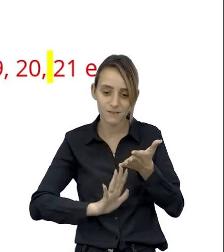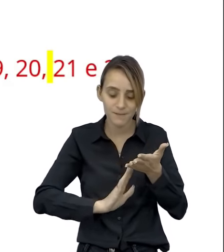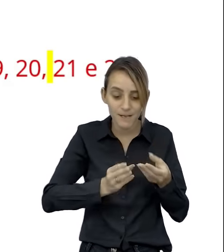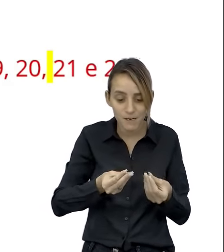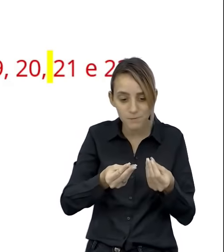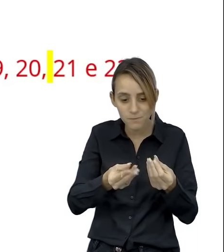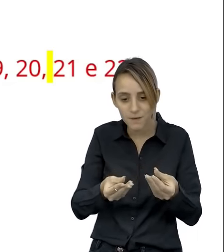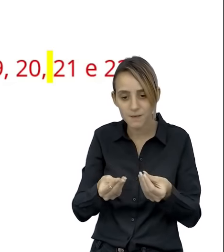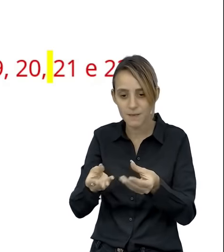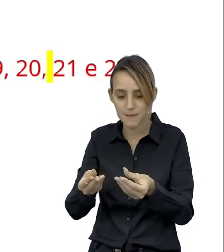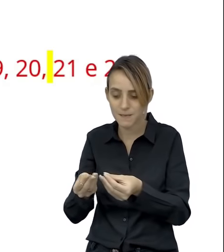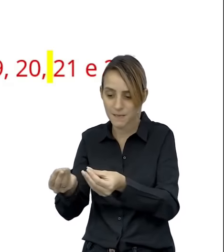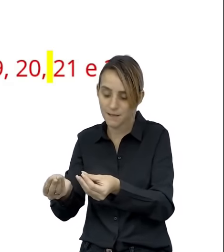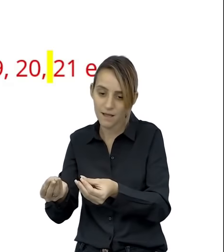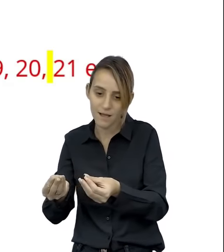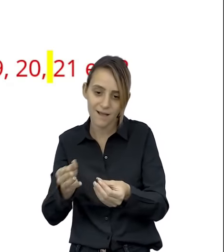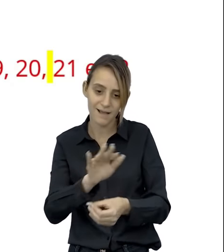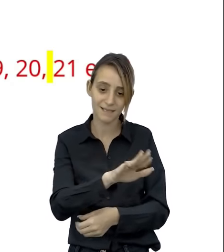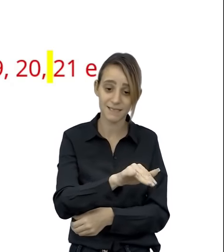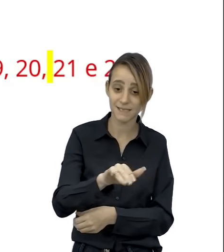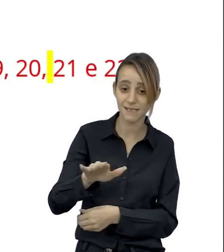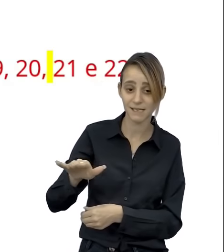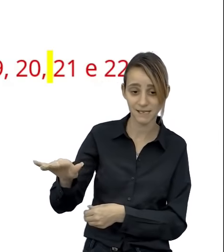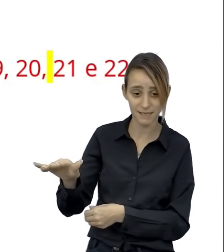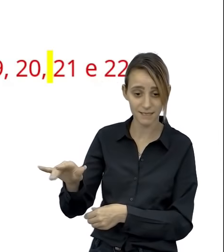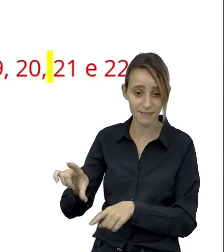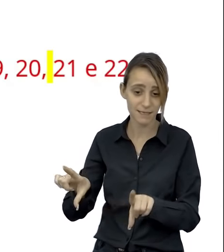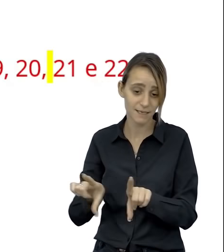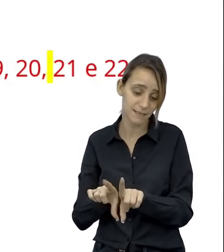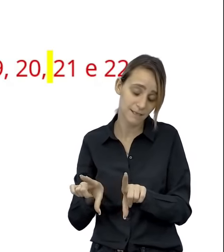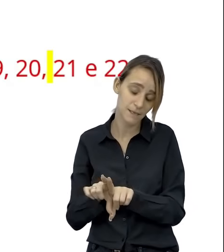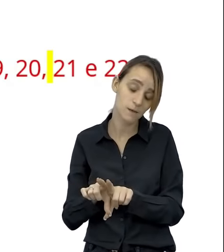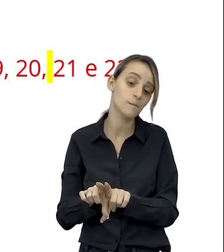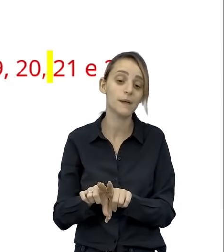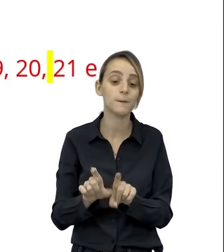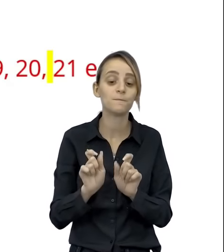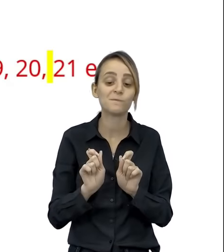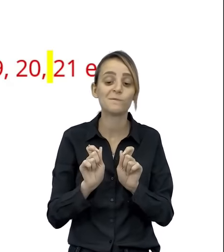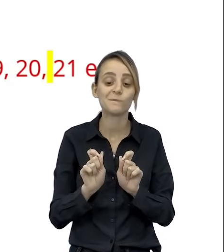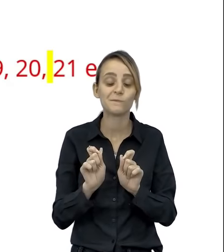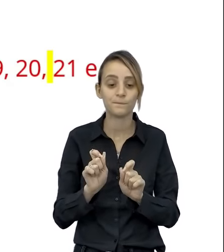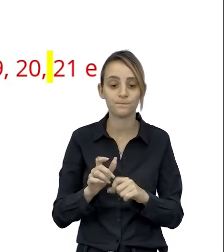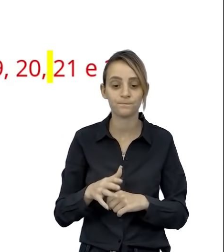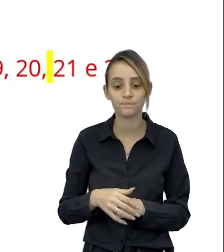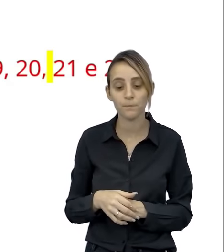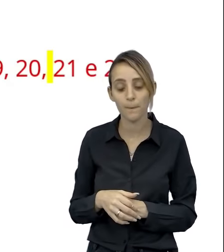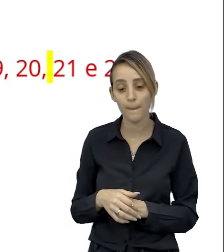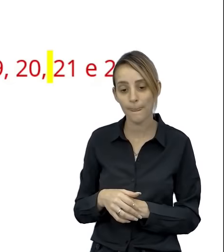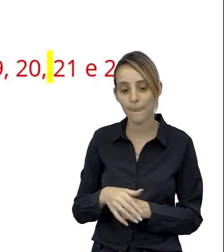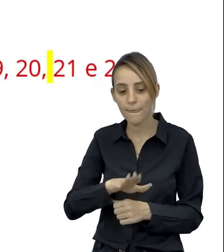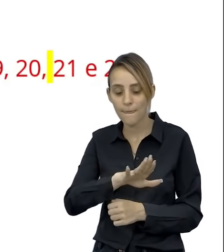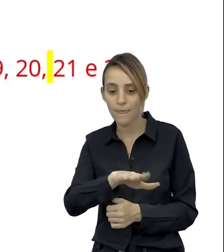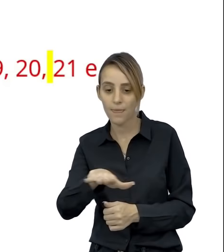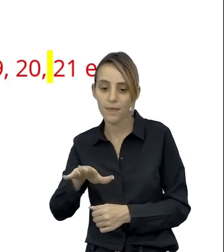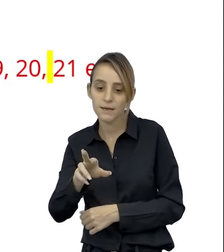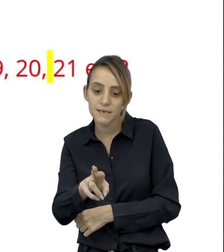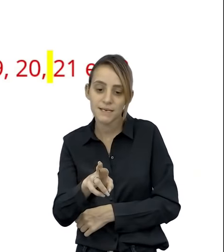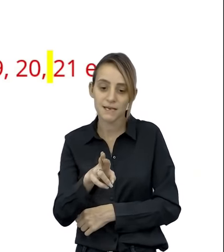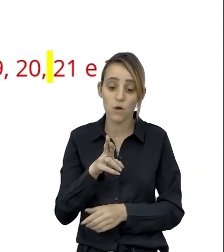serem socializadas, ou ainda, como eu disse, e reforço, a resposta